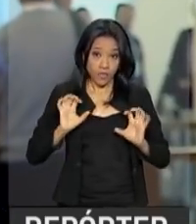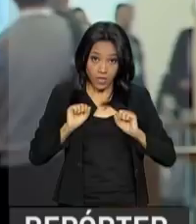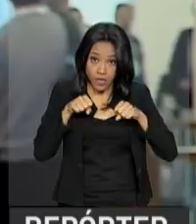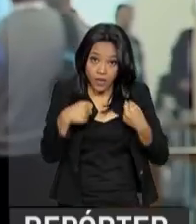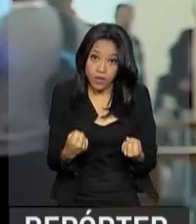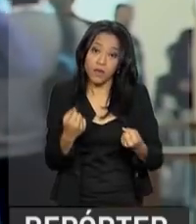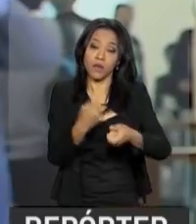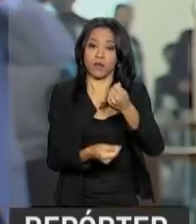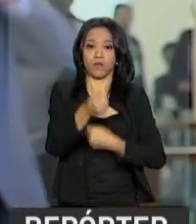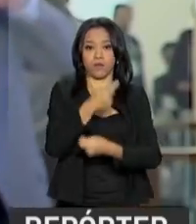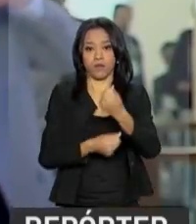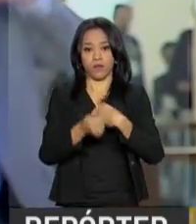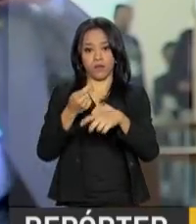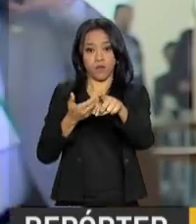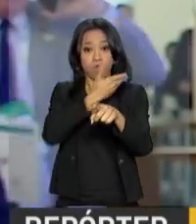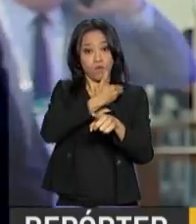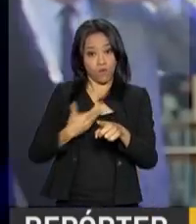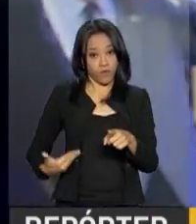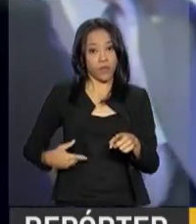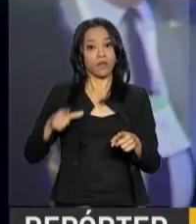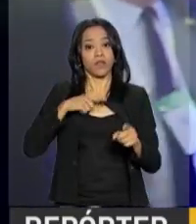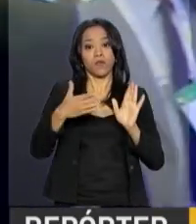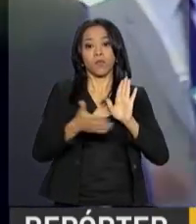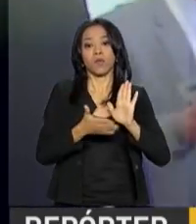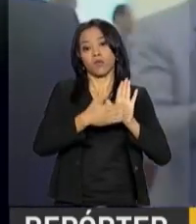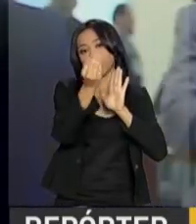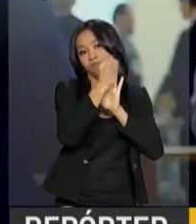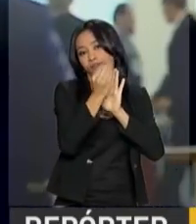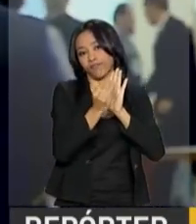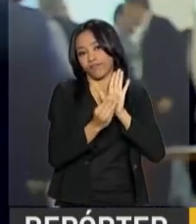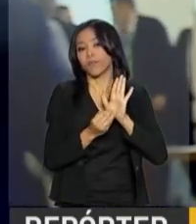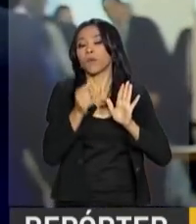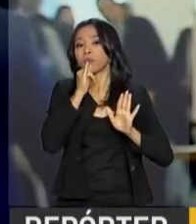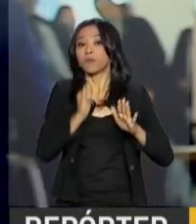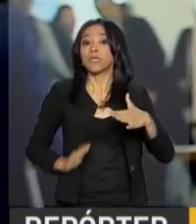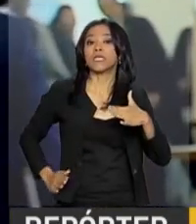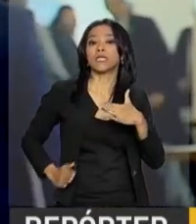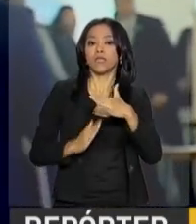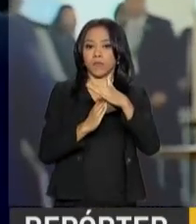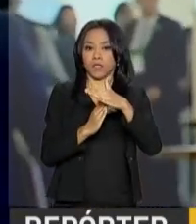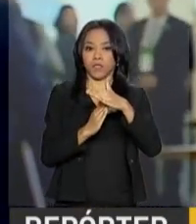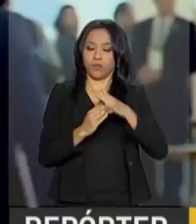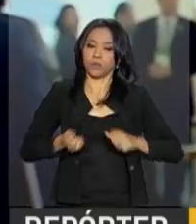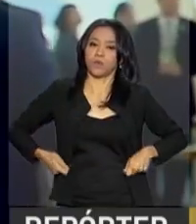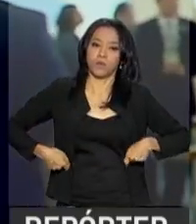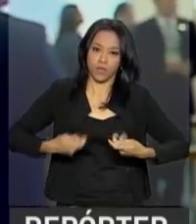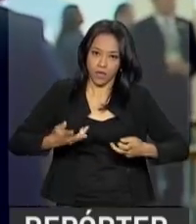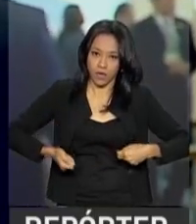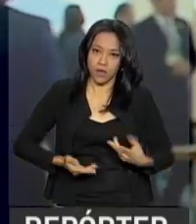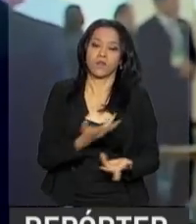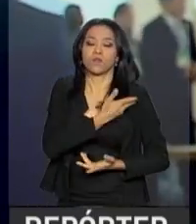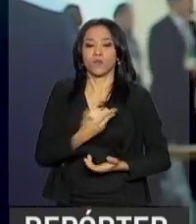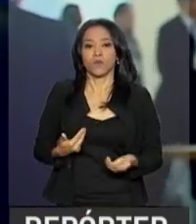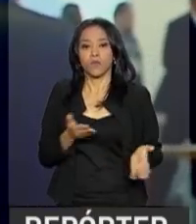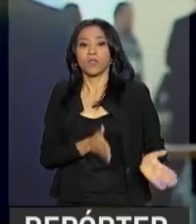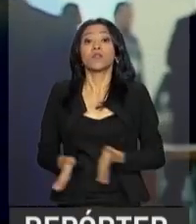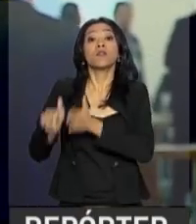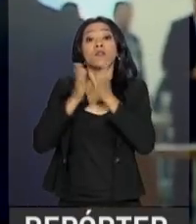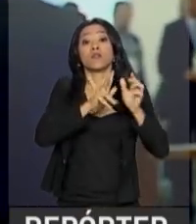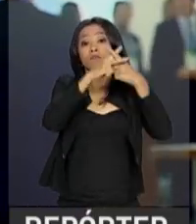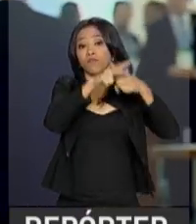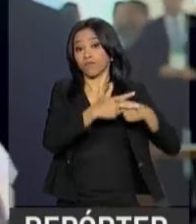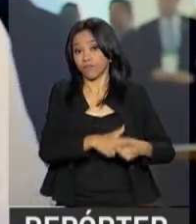o governo pôs em prática medidas como o estabelecimento de um limite para os gastos públicos ea modernização das leis